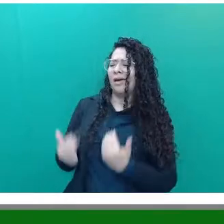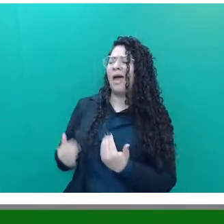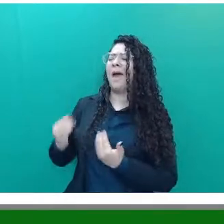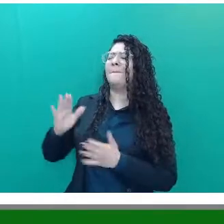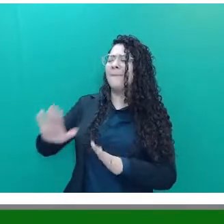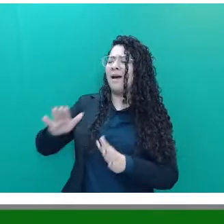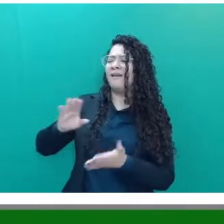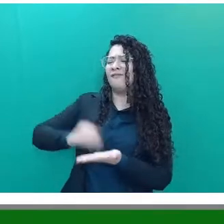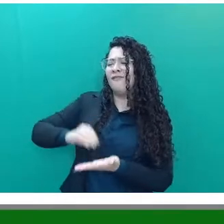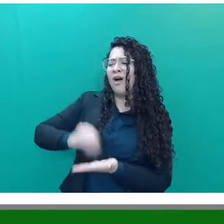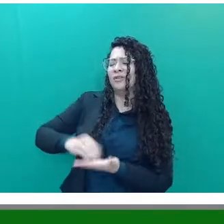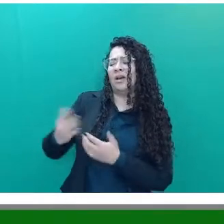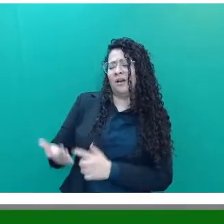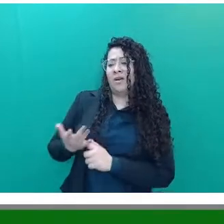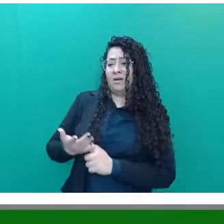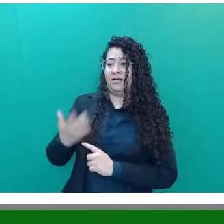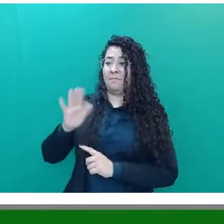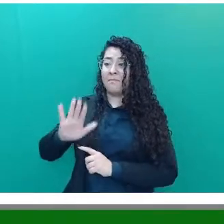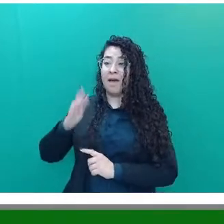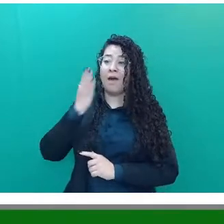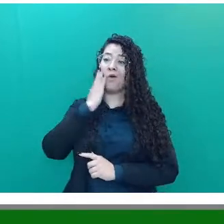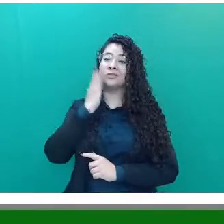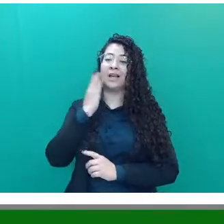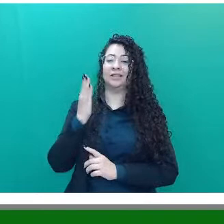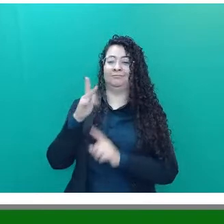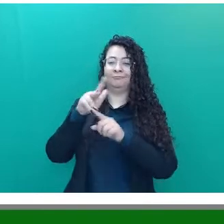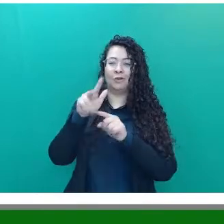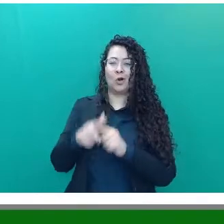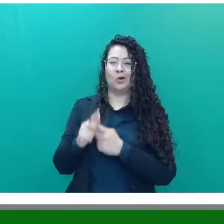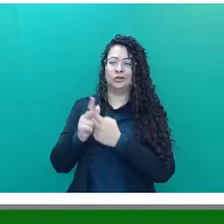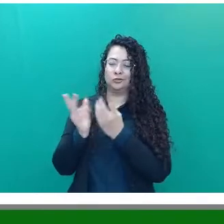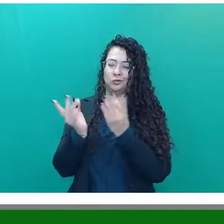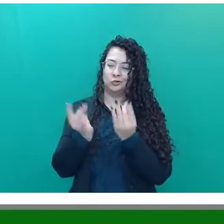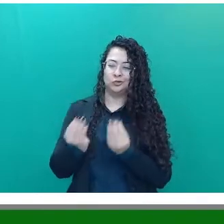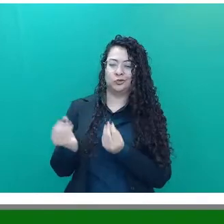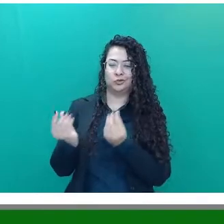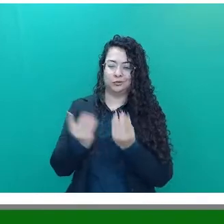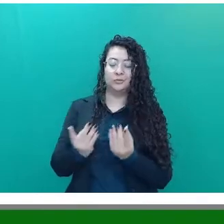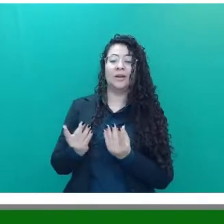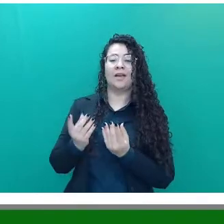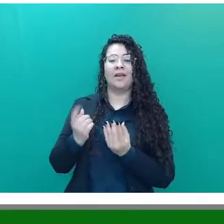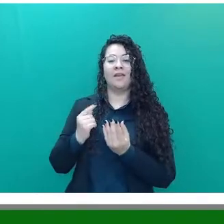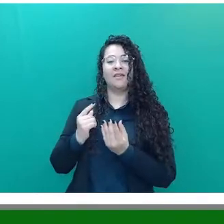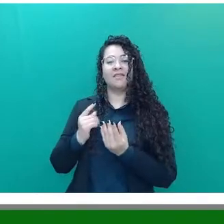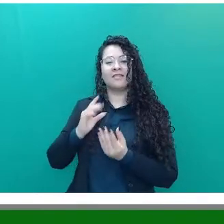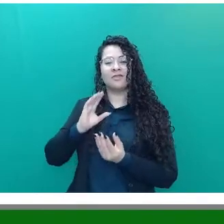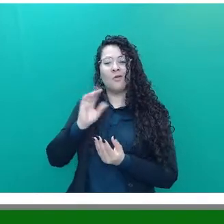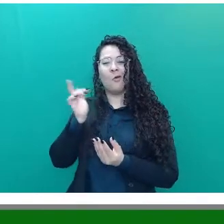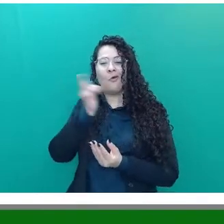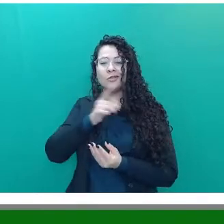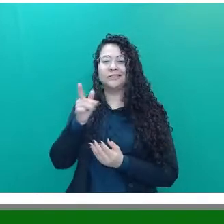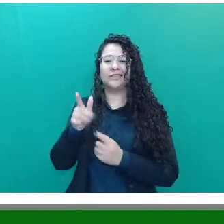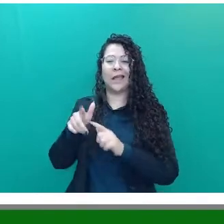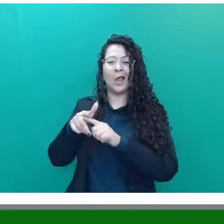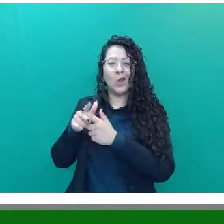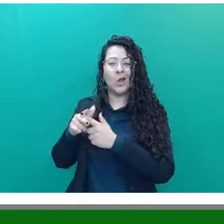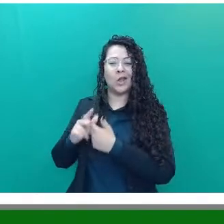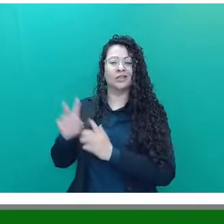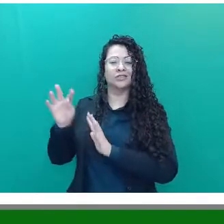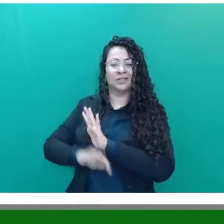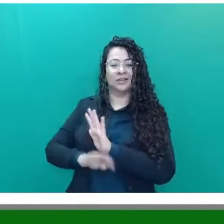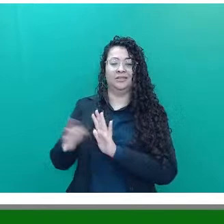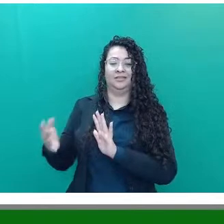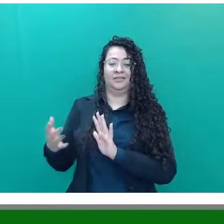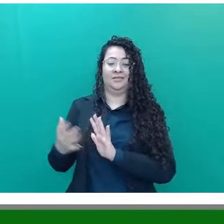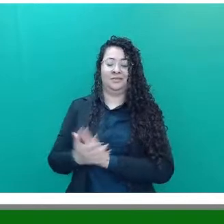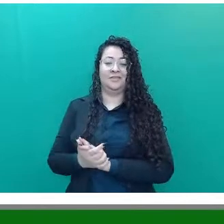mas eu sei que lapidar e fechar o texto é bem trabalhoso, né? Na verdade, a gente não termina a tese, a gente abandona e